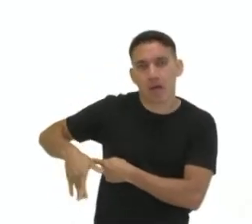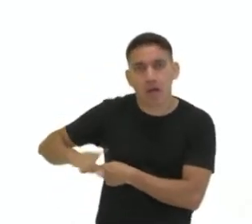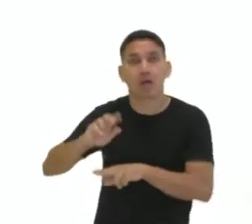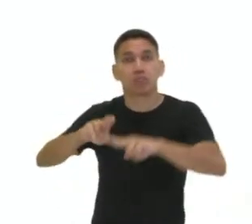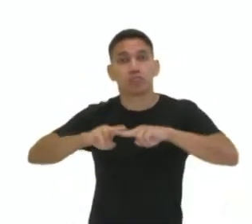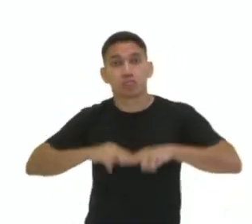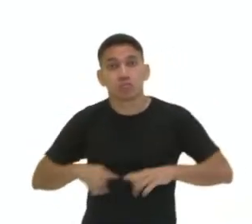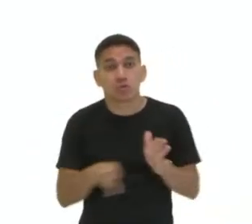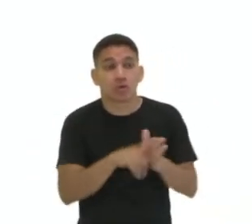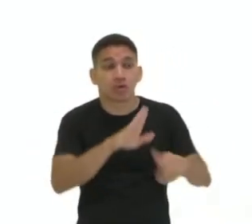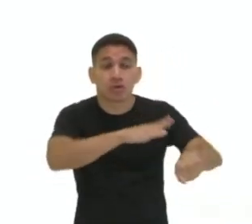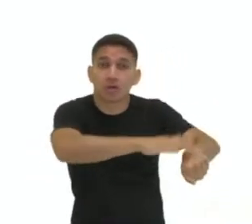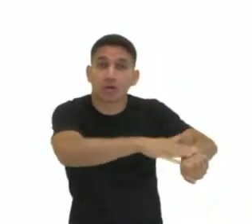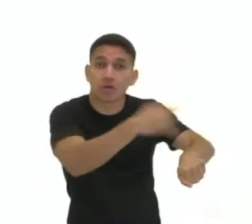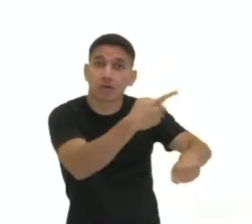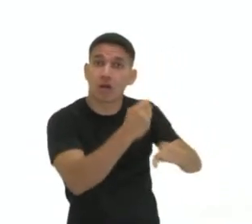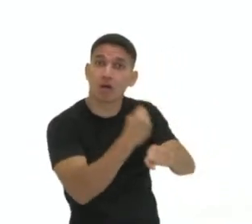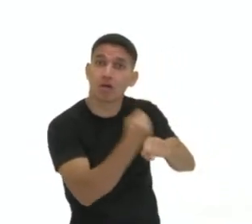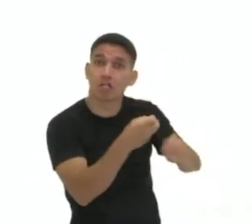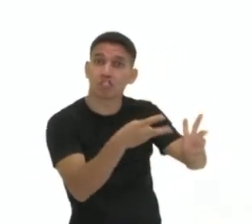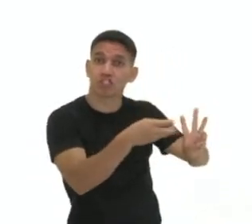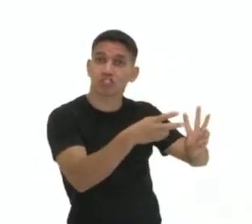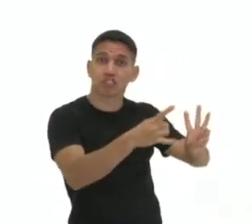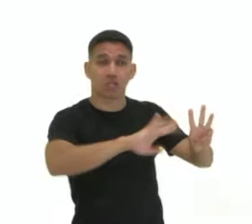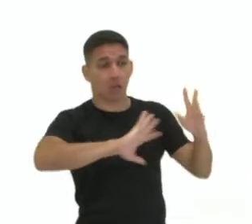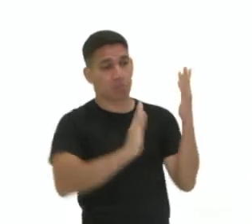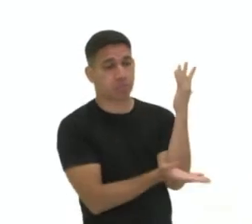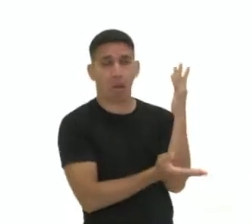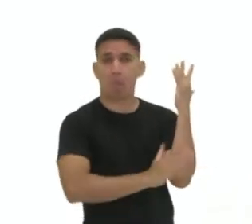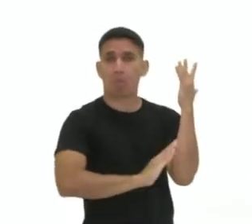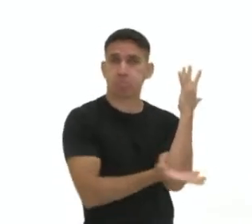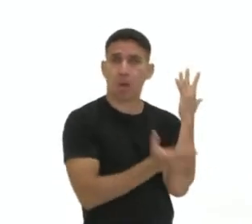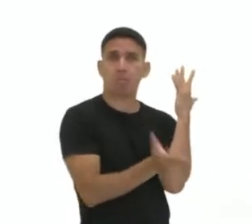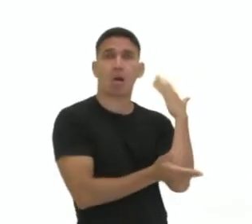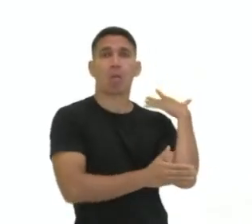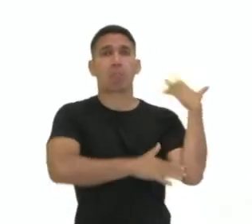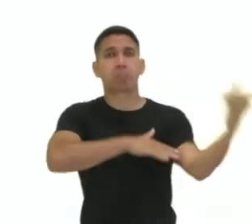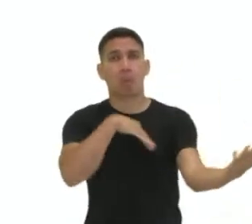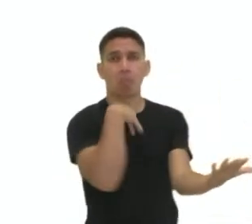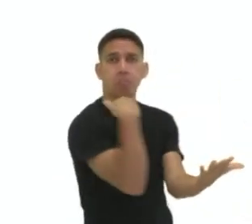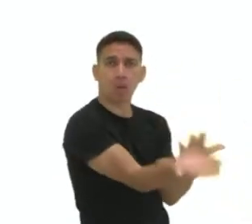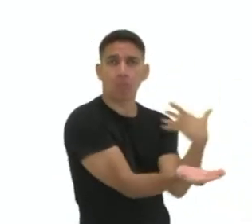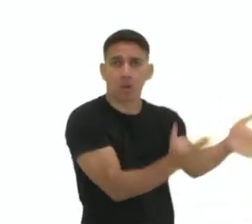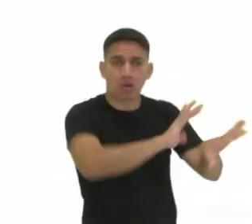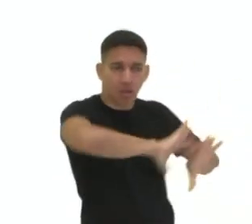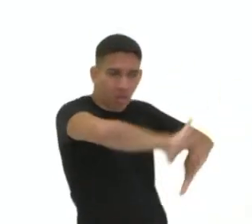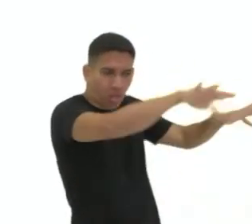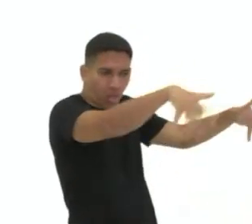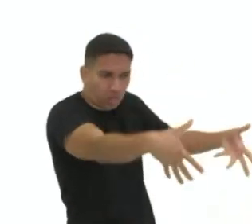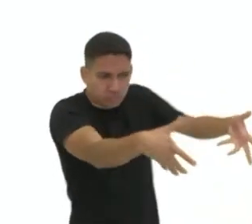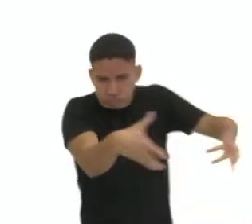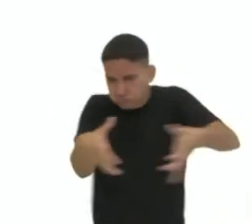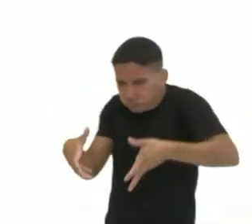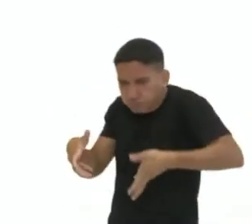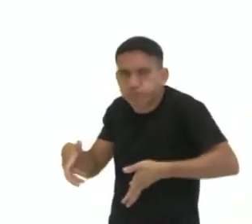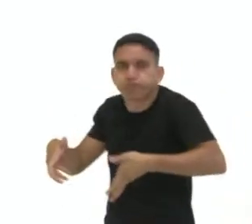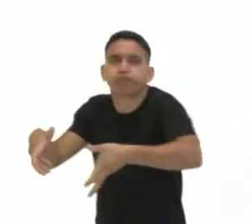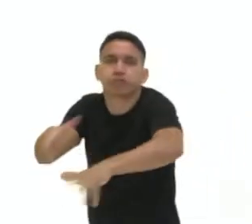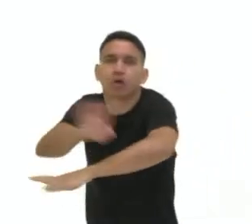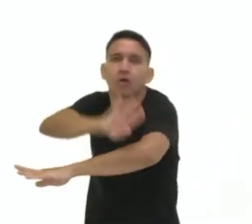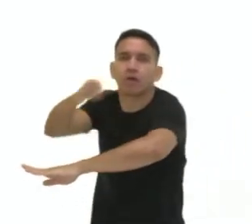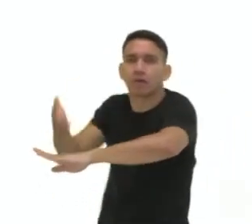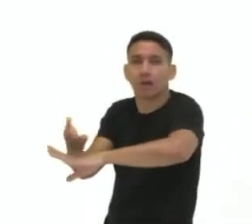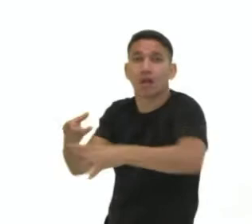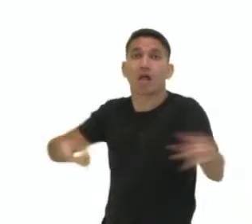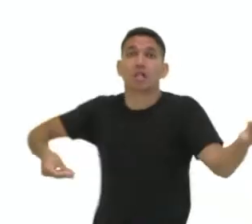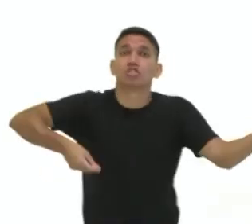era indígena, que cortavam e transportavam os troncos até as feitorias em trocas de objetos que